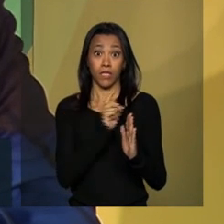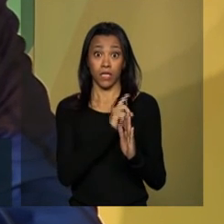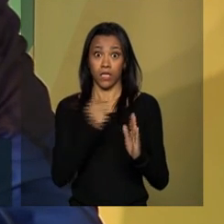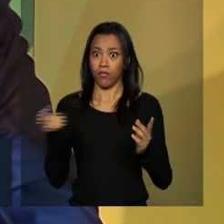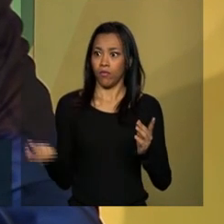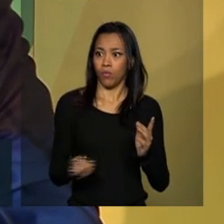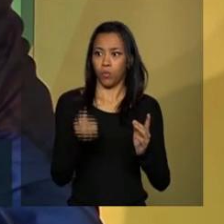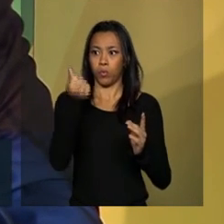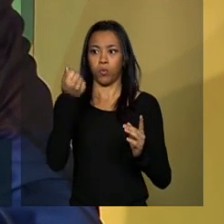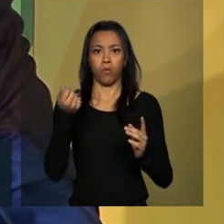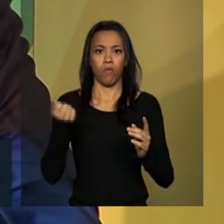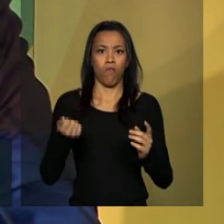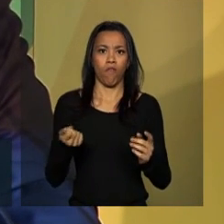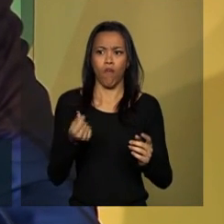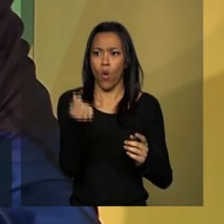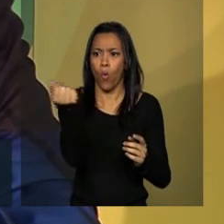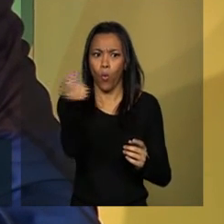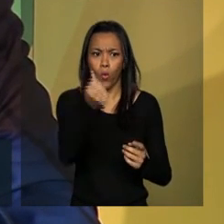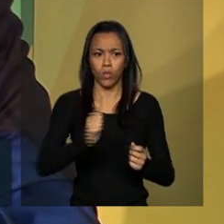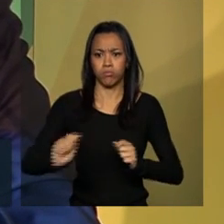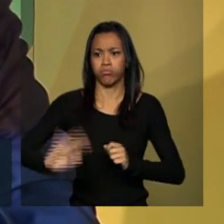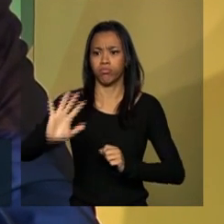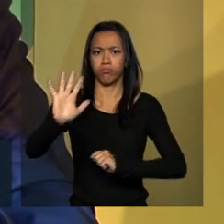preços altos de commodities, a